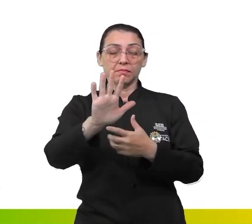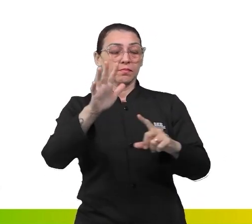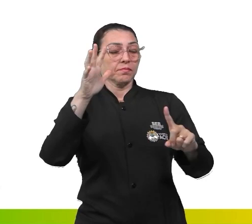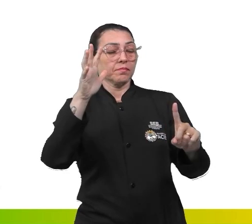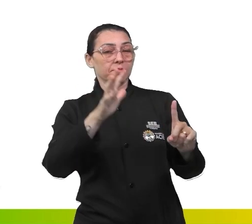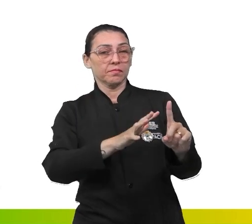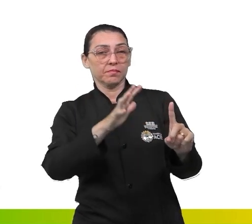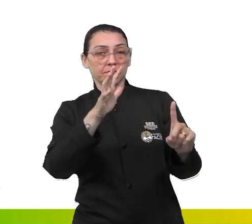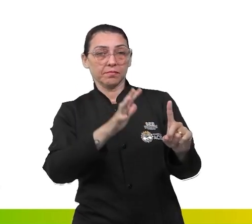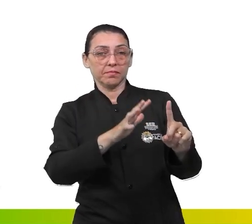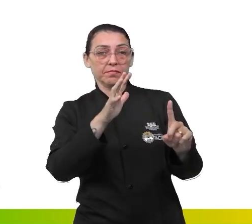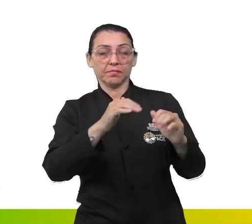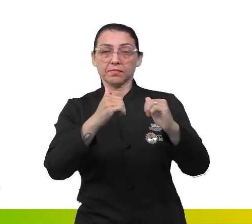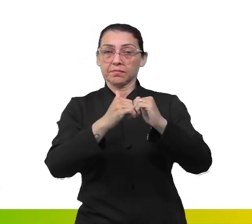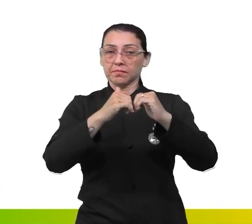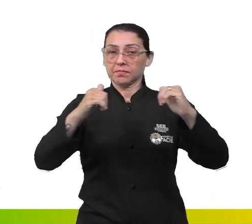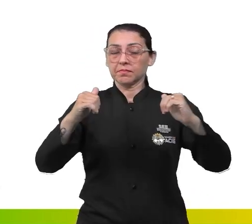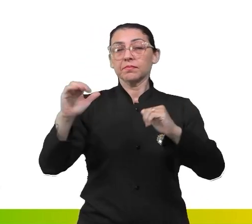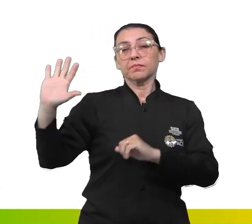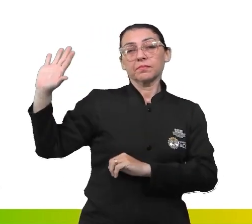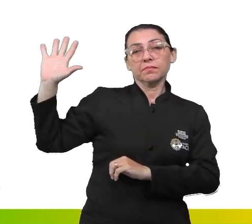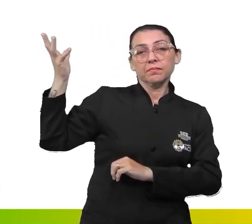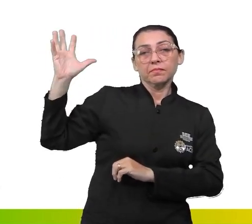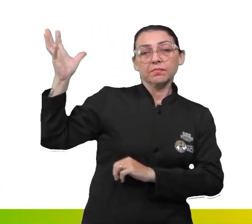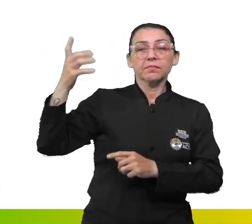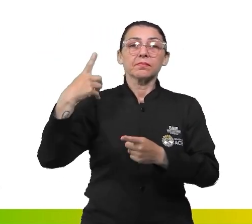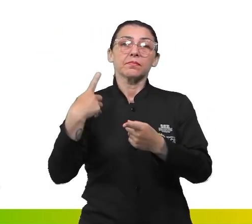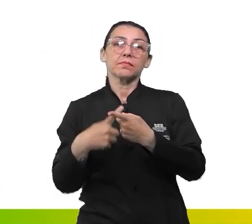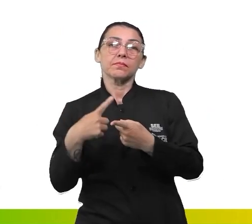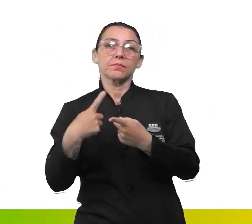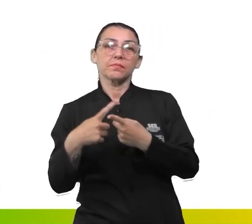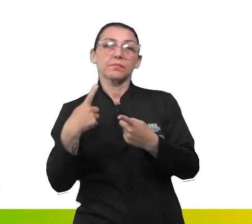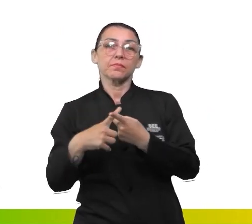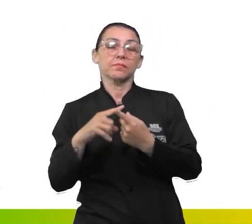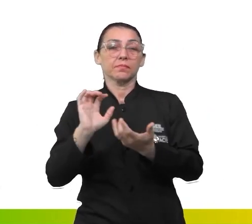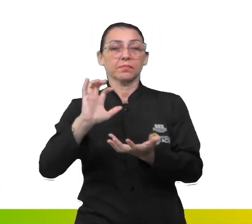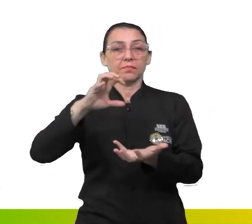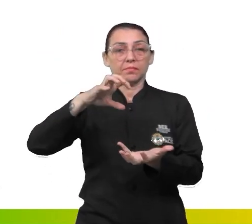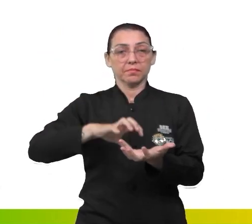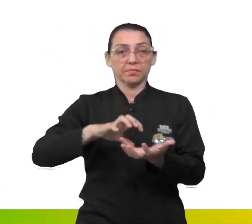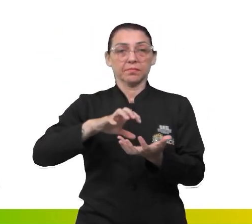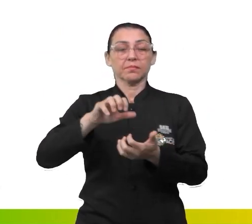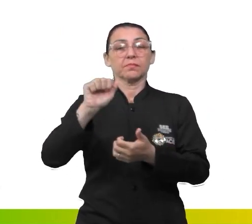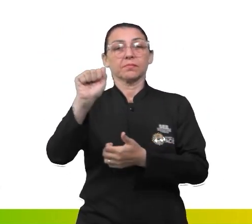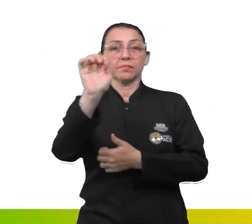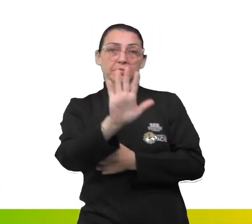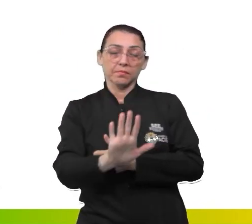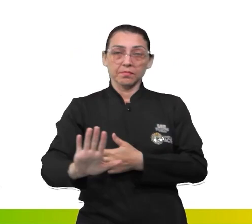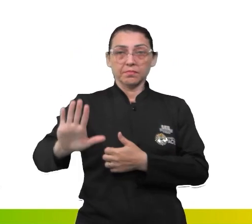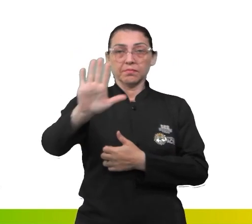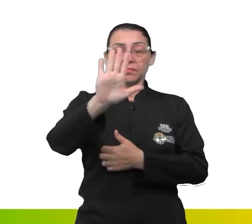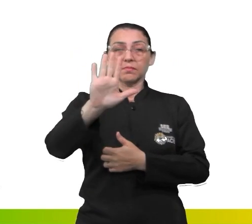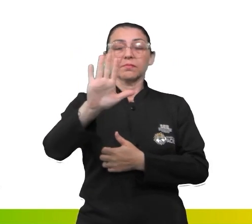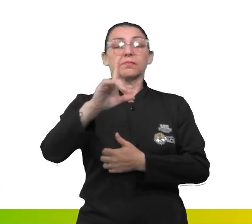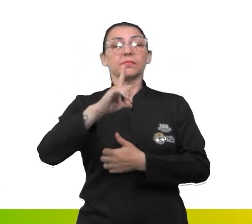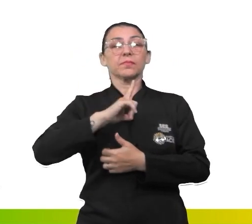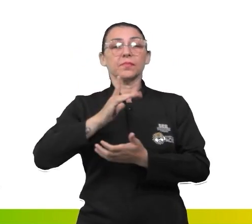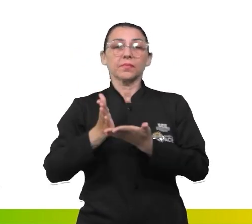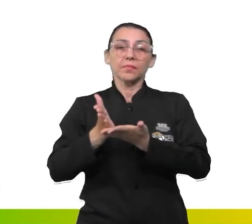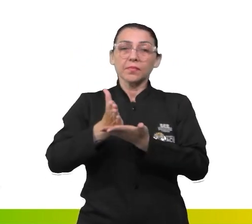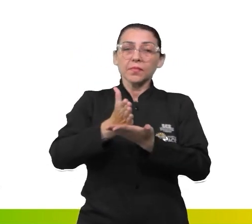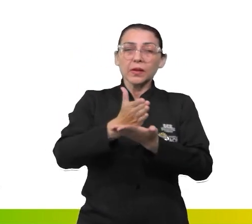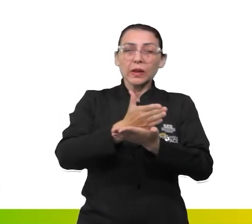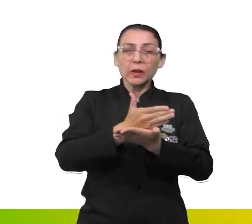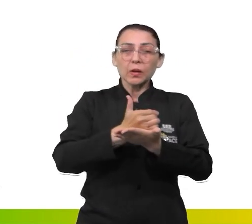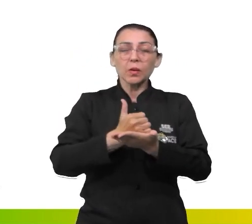influenciar aí na divisão climática, tá? Por quê? Porque o continente americano ele vai estar abrangendo quase todas as